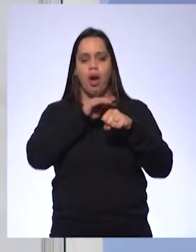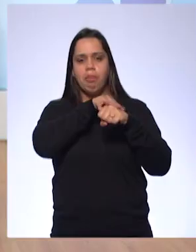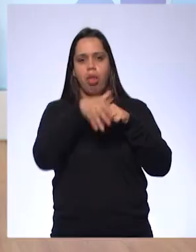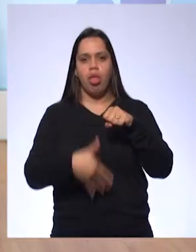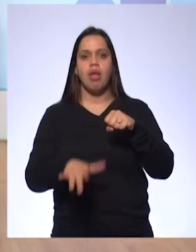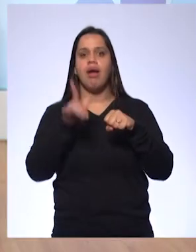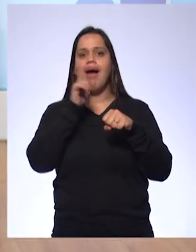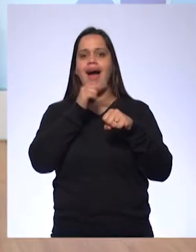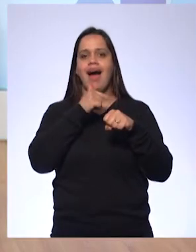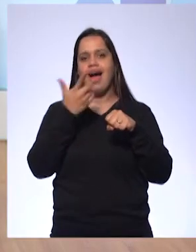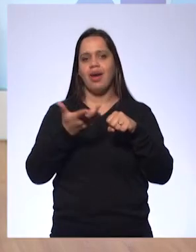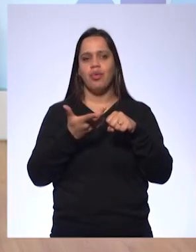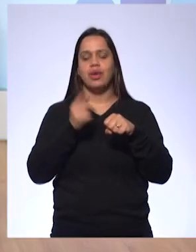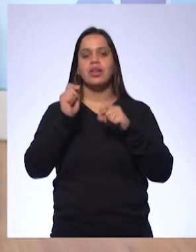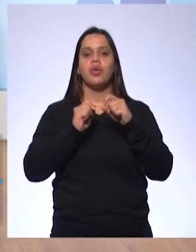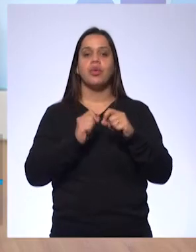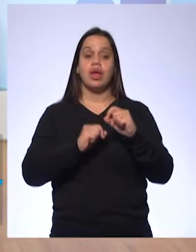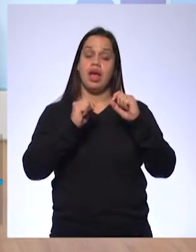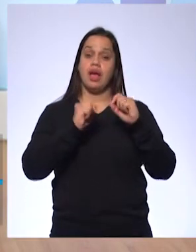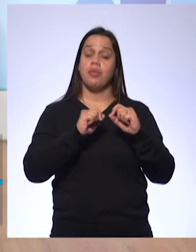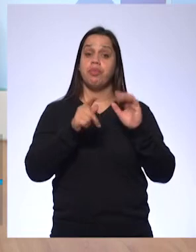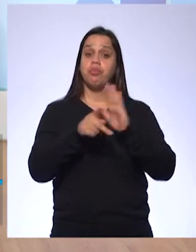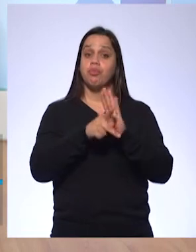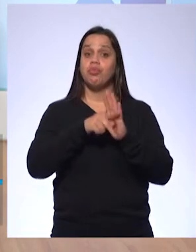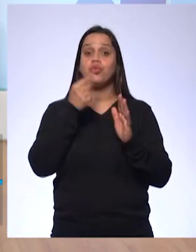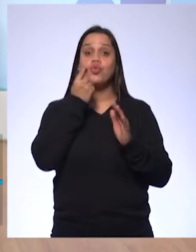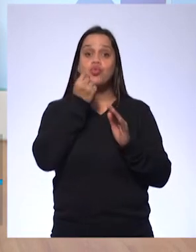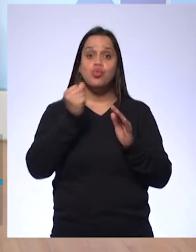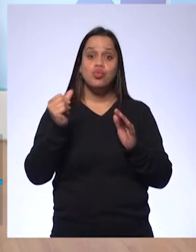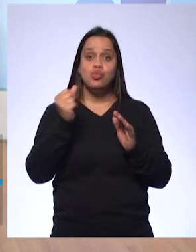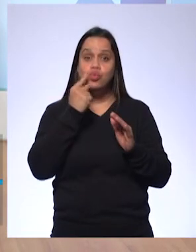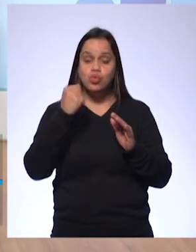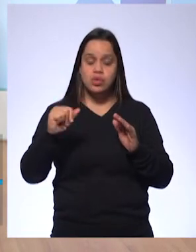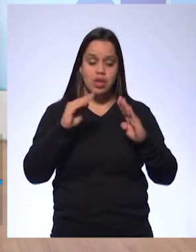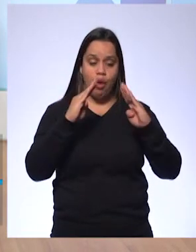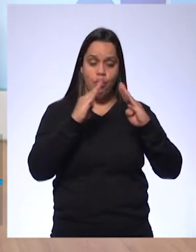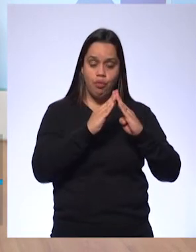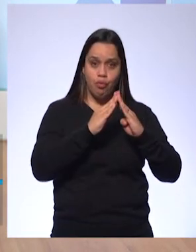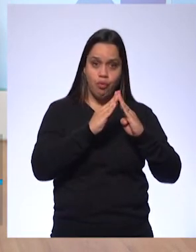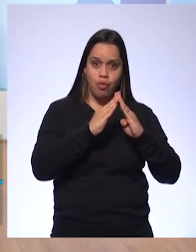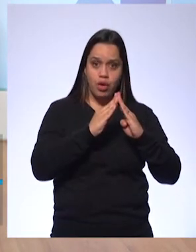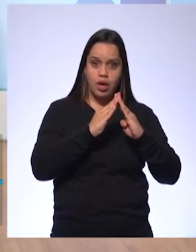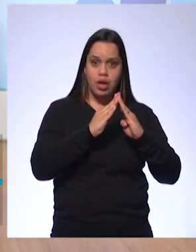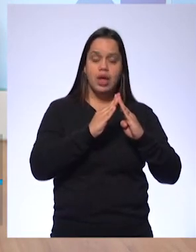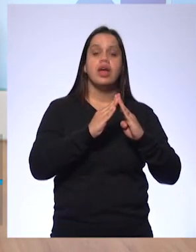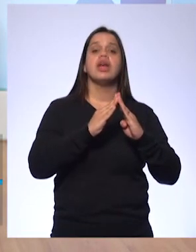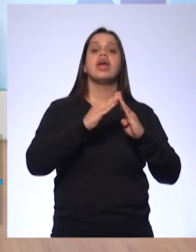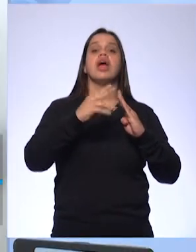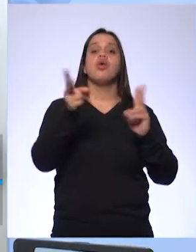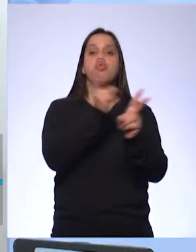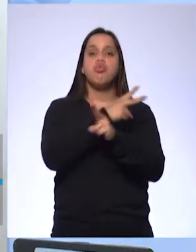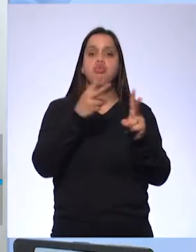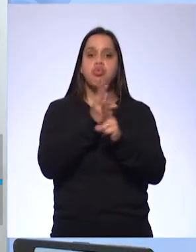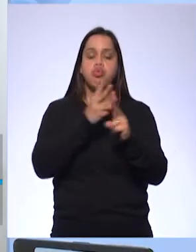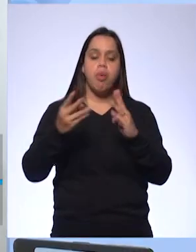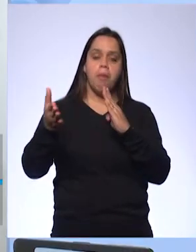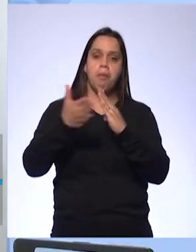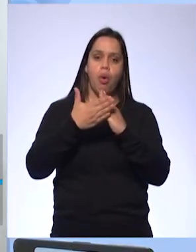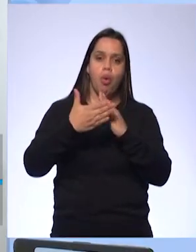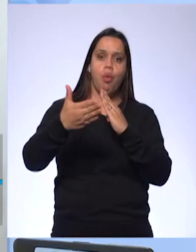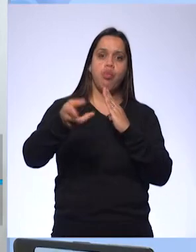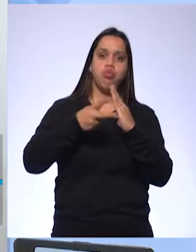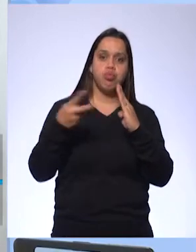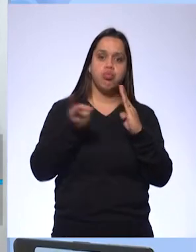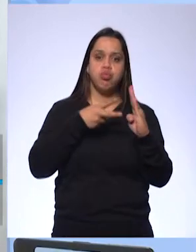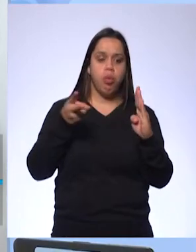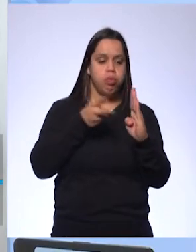vai deixando o sal em paz, ao mesmo tempo o vento vai batendo, deixa o vento me levar, e vai levando a água embora também, vai